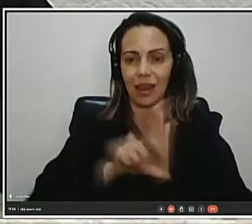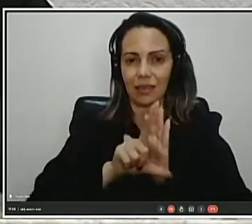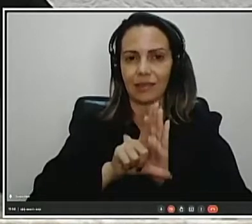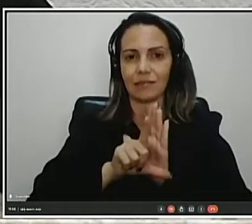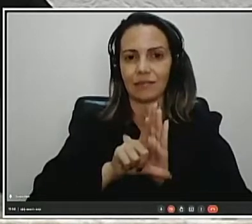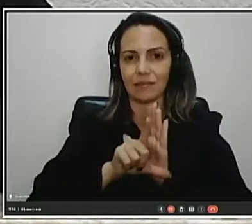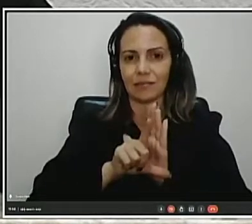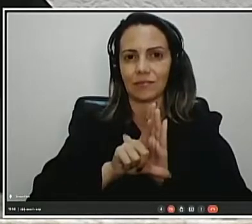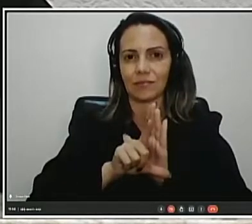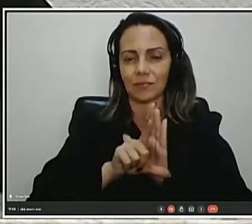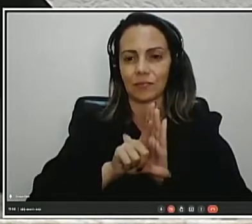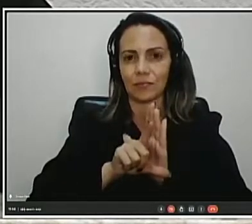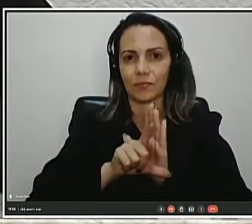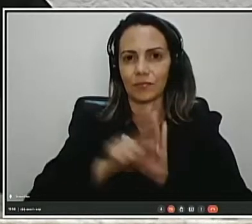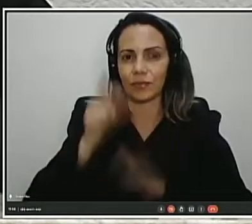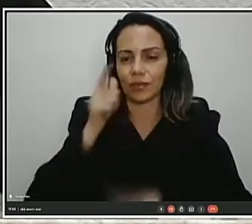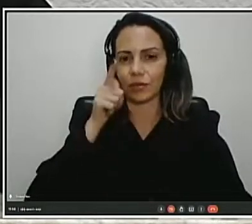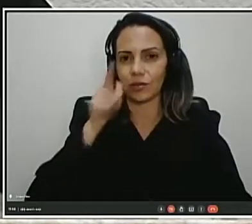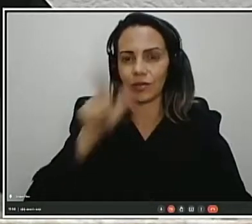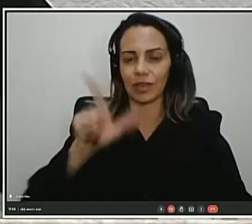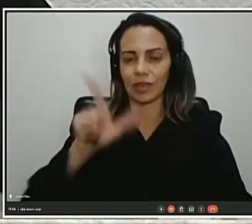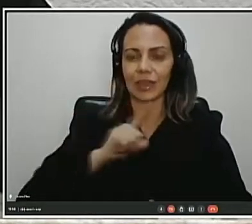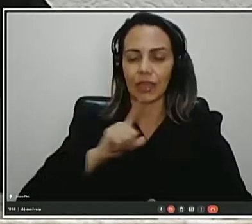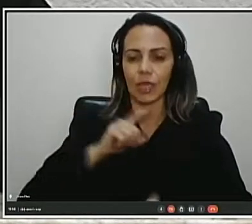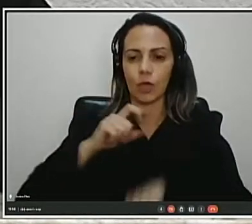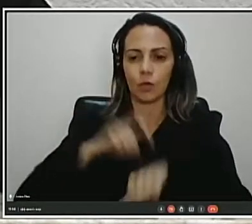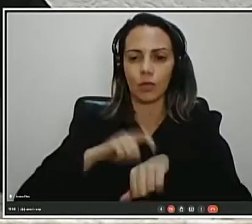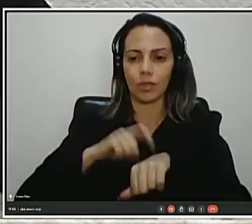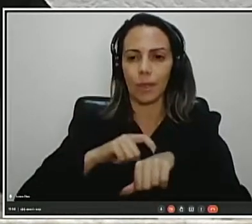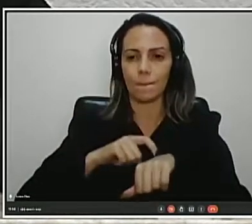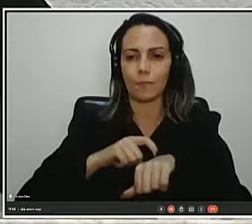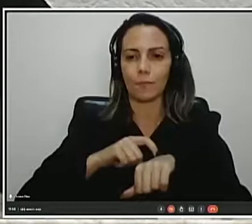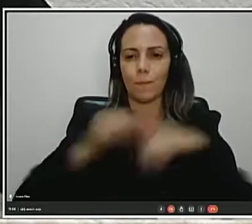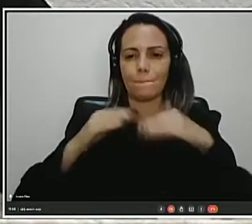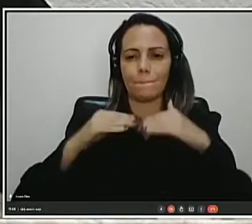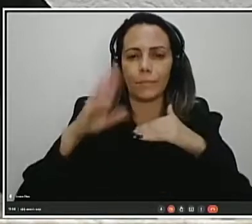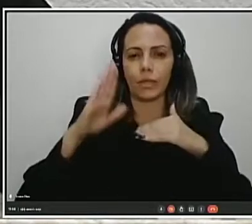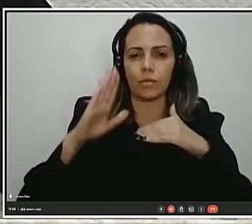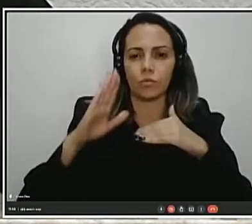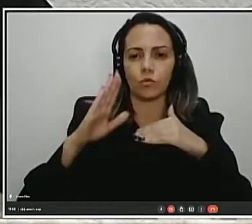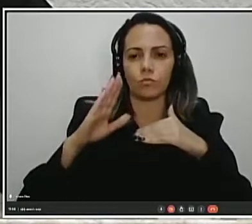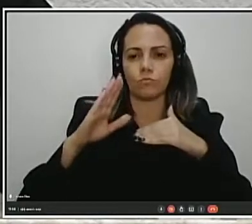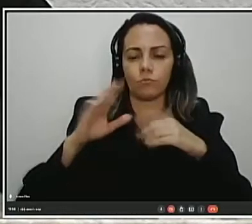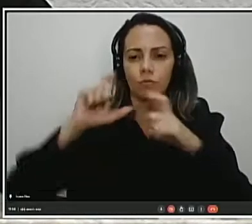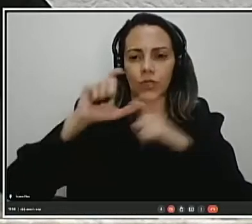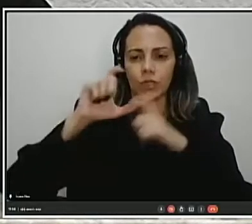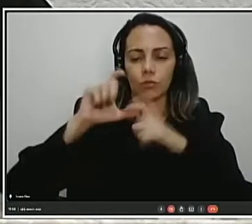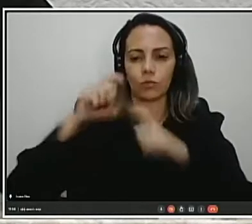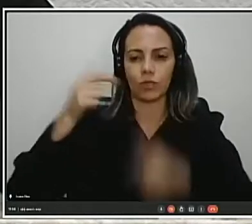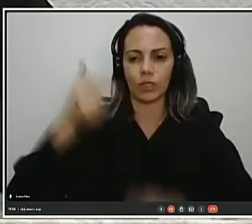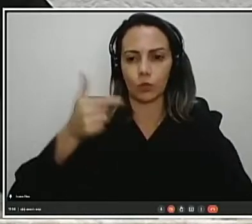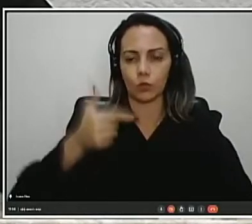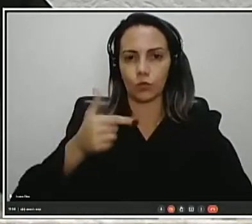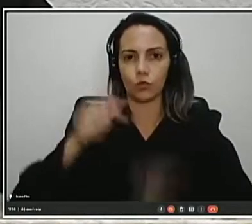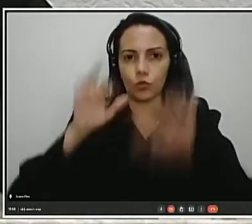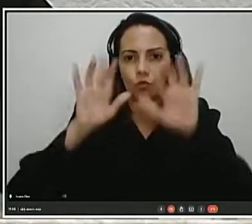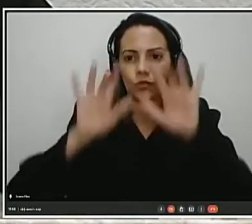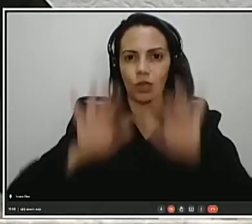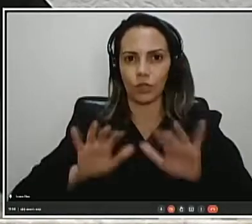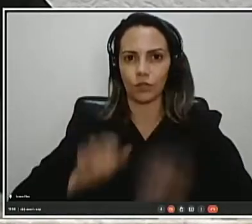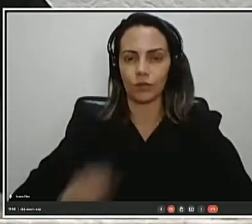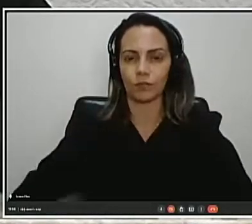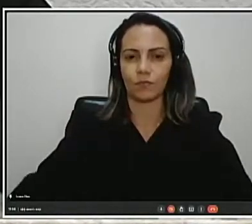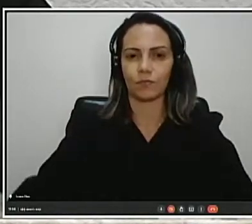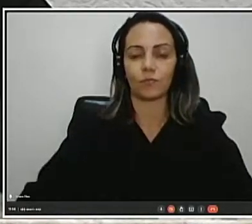faltaria para atingir o tempo mínimo de contribuição referido no inciso 2º. Justificativa.